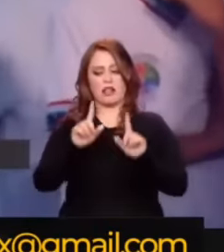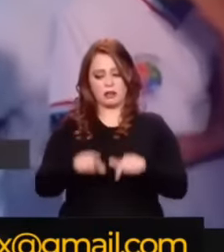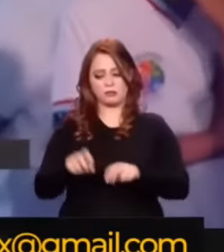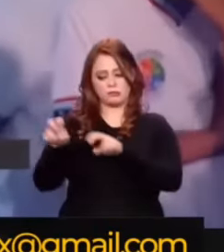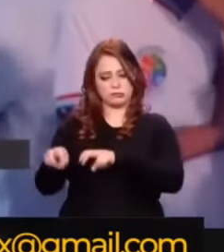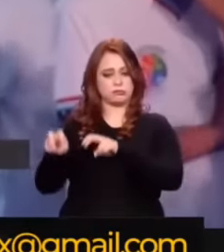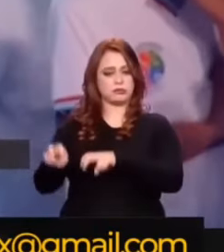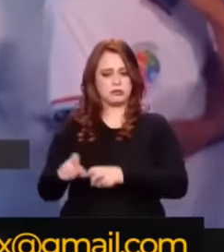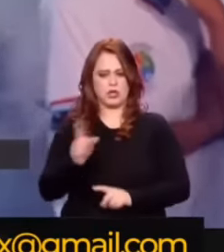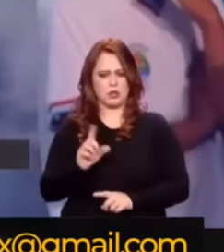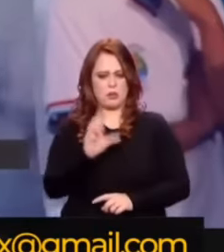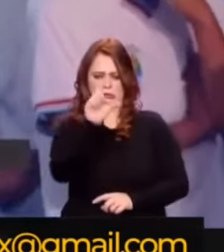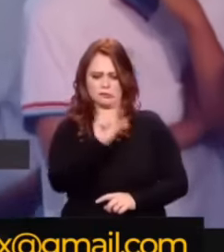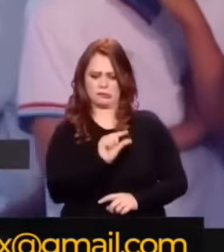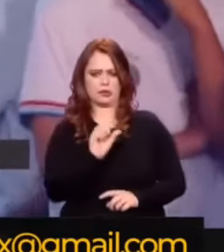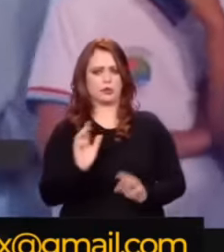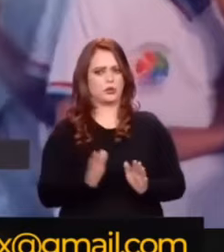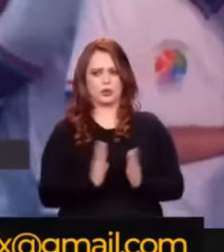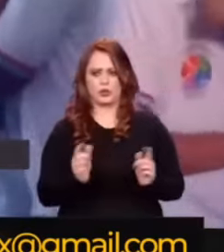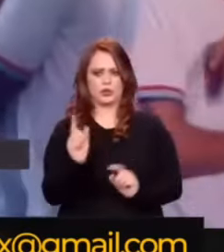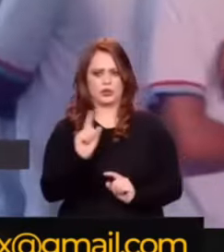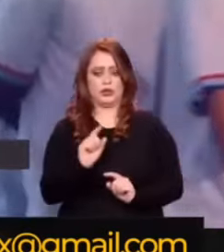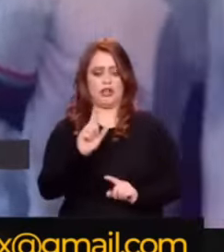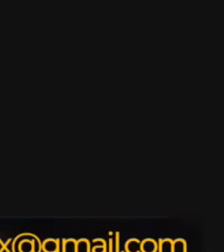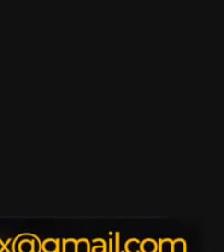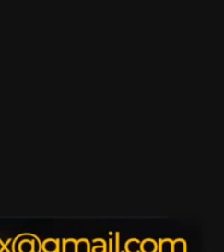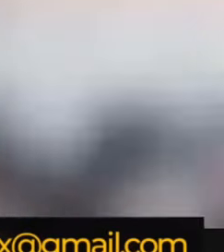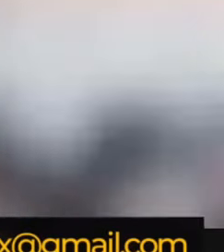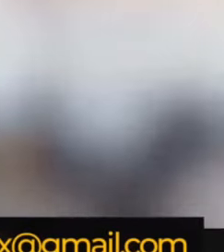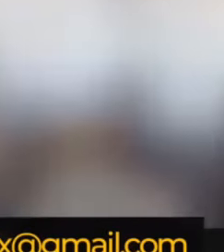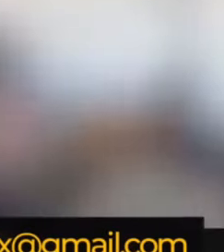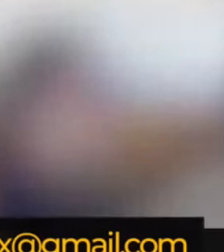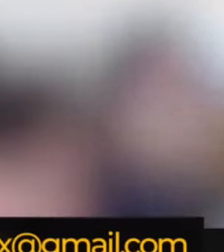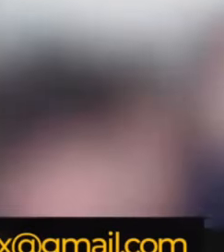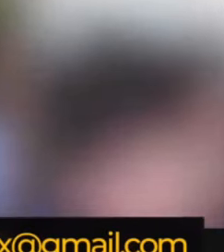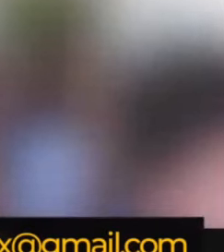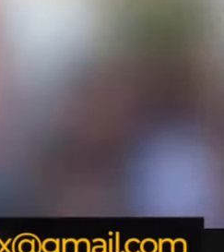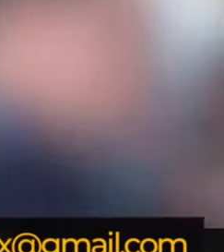vou pra Ele não é Bahia. pequeno produtor, não, ele é grande produtor. Aí o Ele é Lula meu. chega na Bahia.